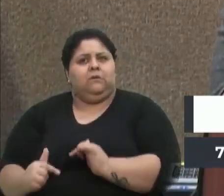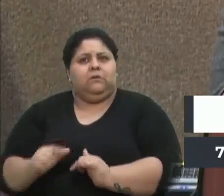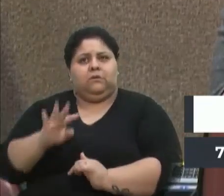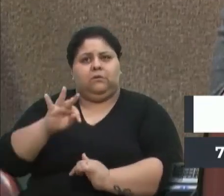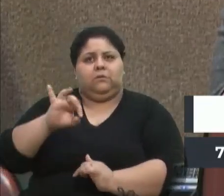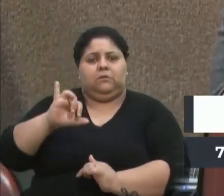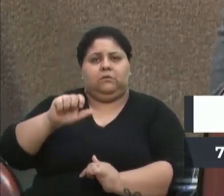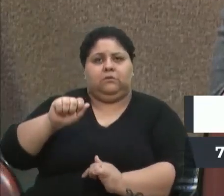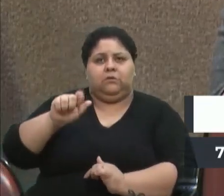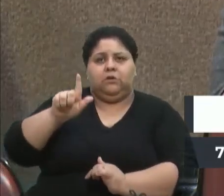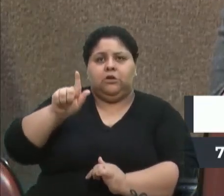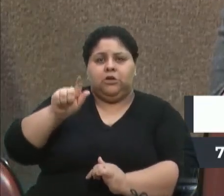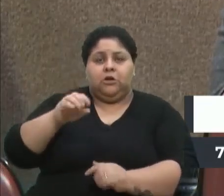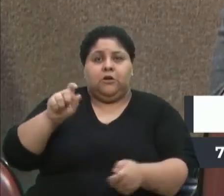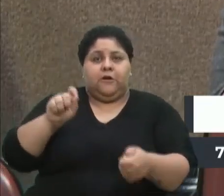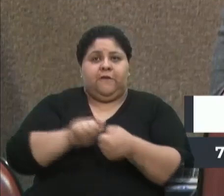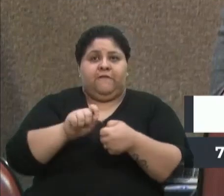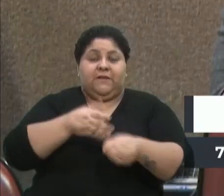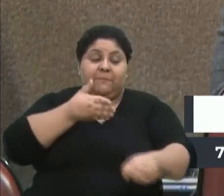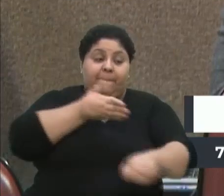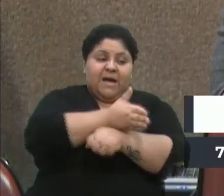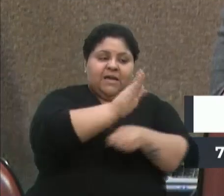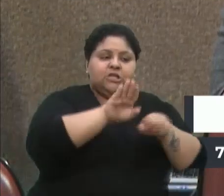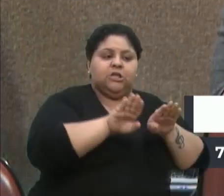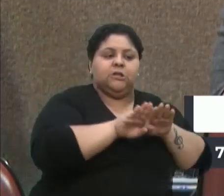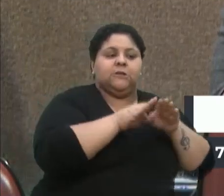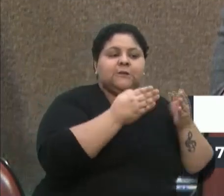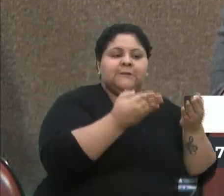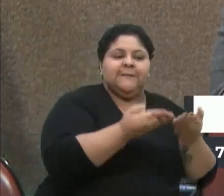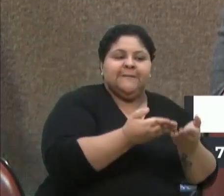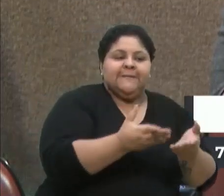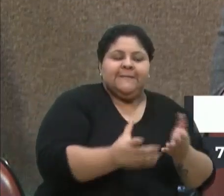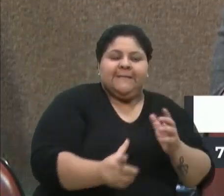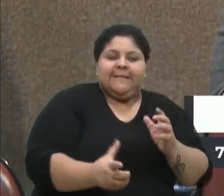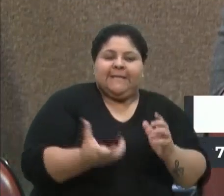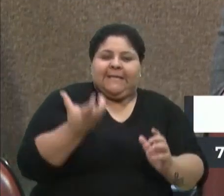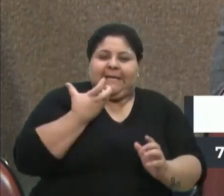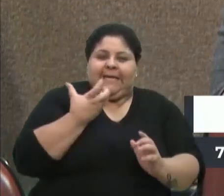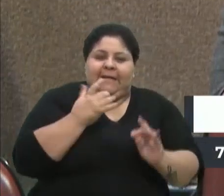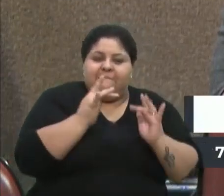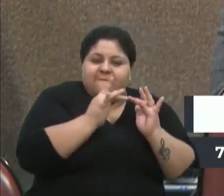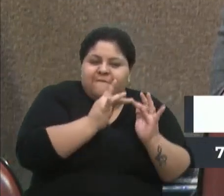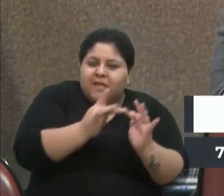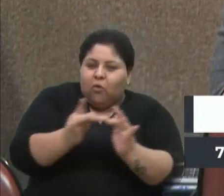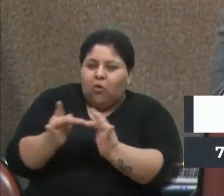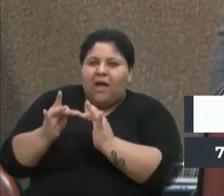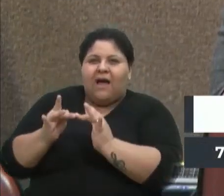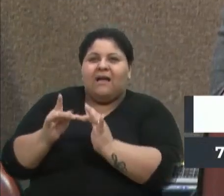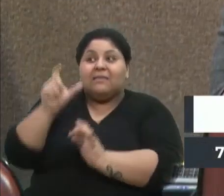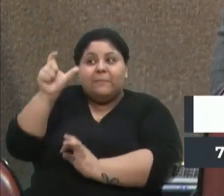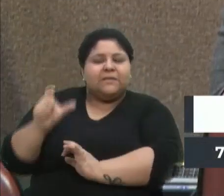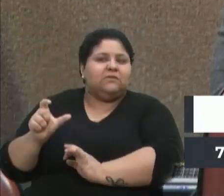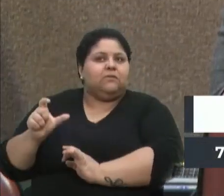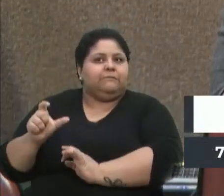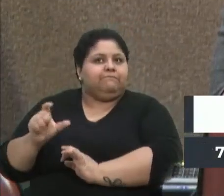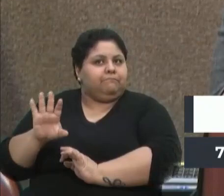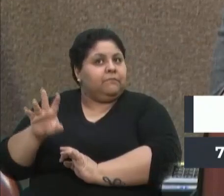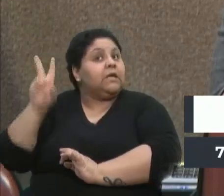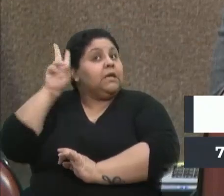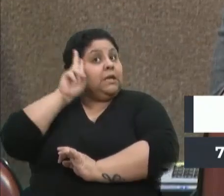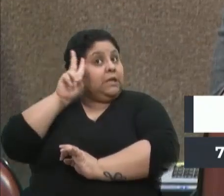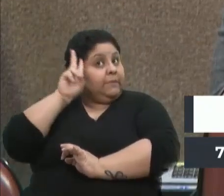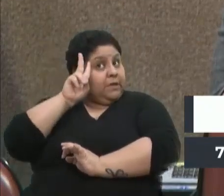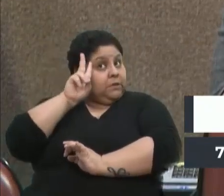que faz parte da comissão, tentar vincular isso à questão da pessoa. Lembrando, o parecer